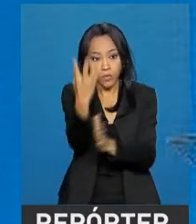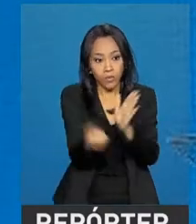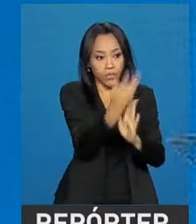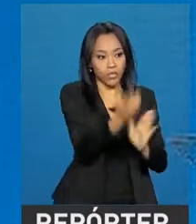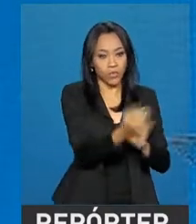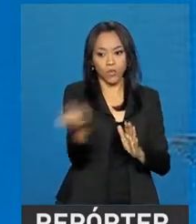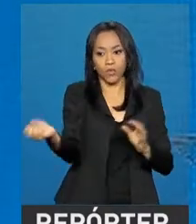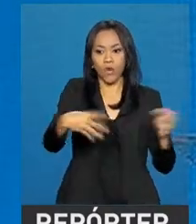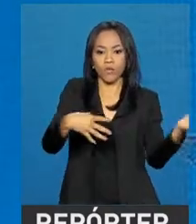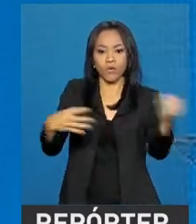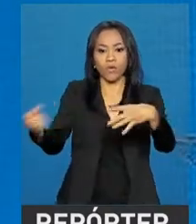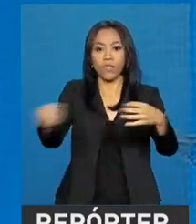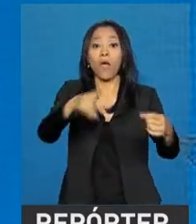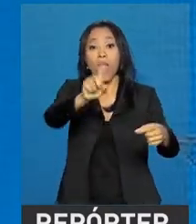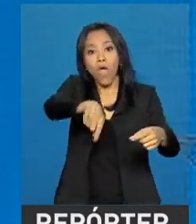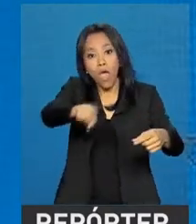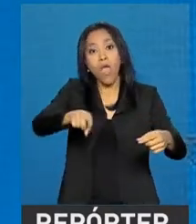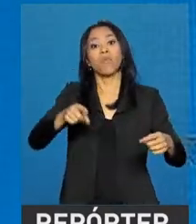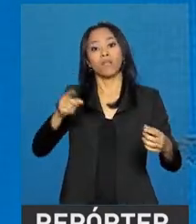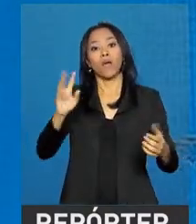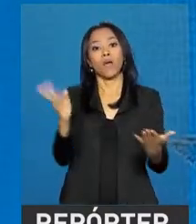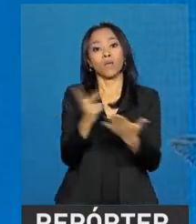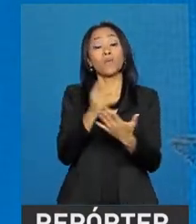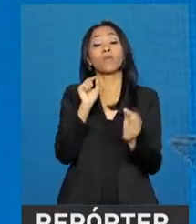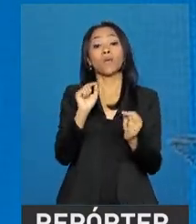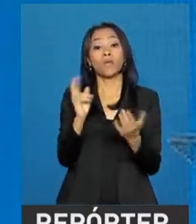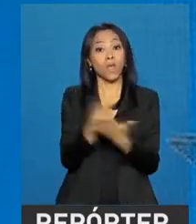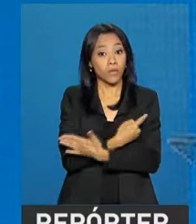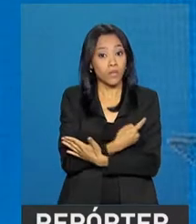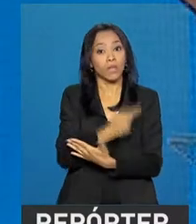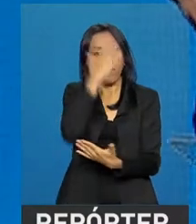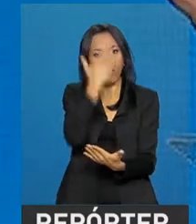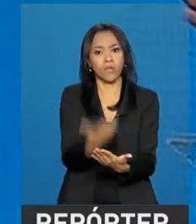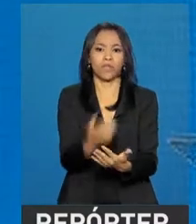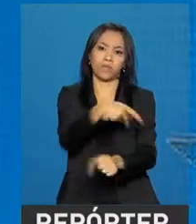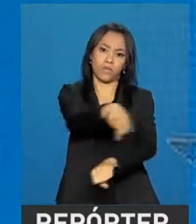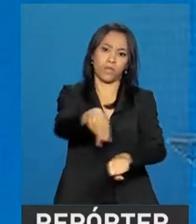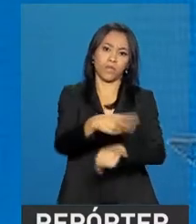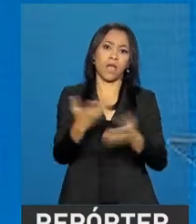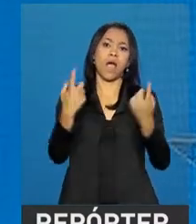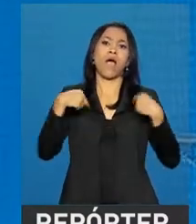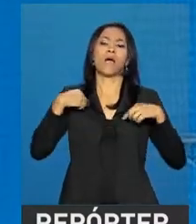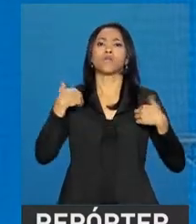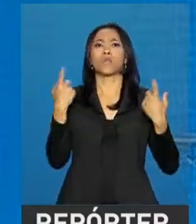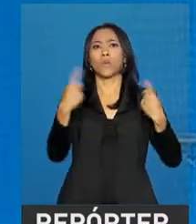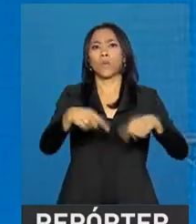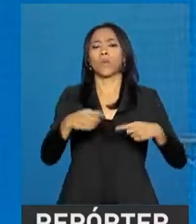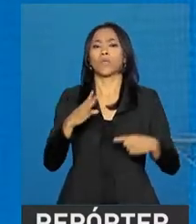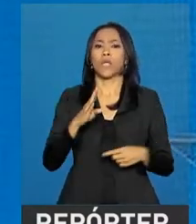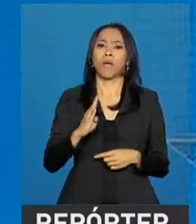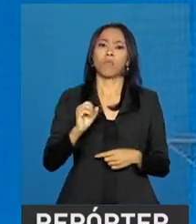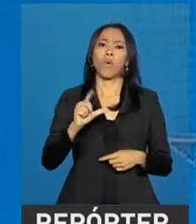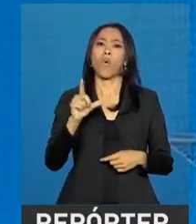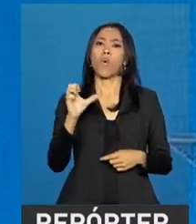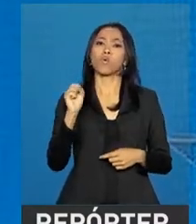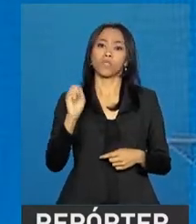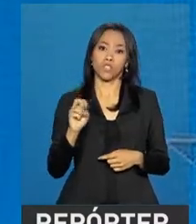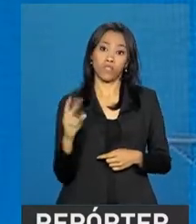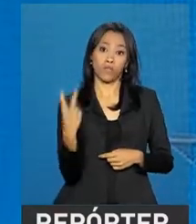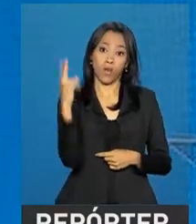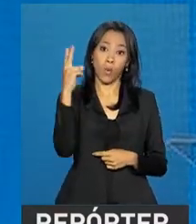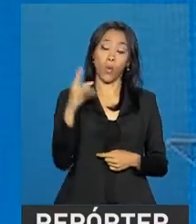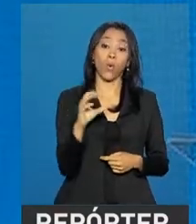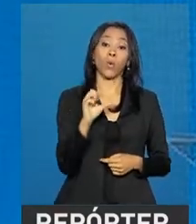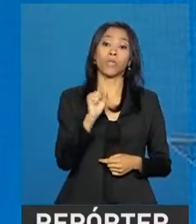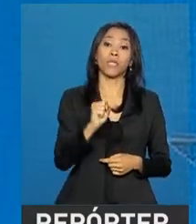é porque a confiança no país eu sou contra por exemplo a bolsa de valores teria atingido um pico de 85 mil